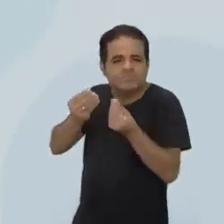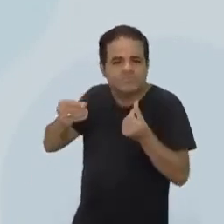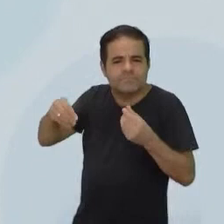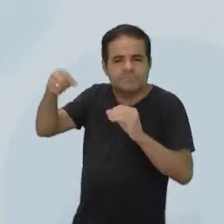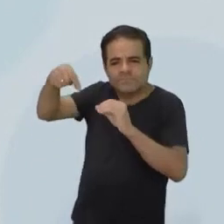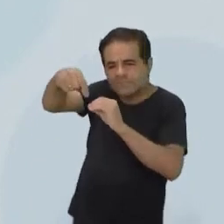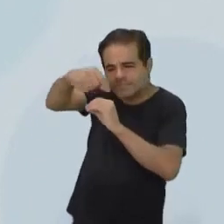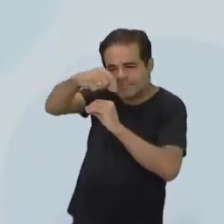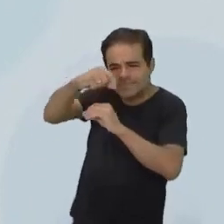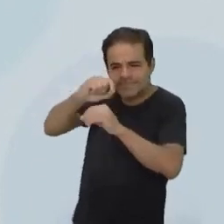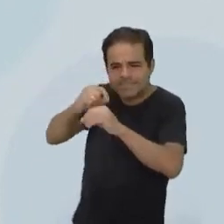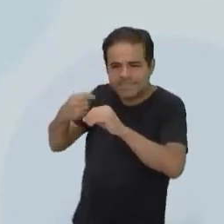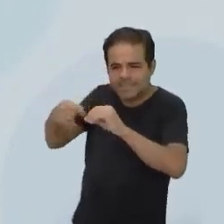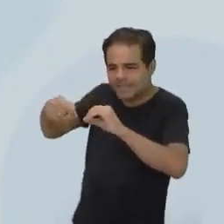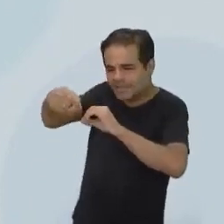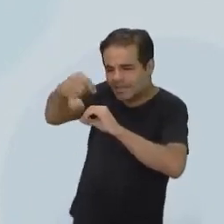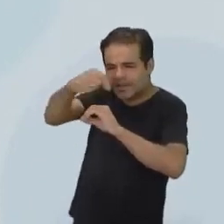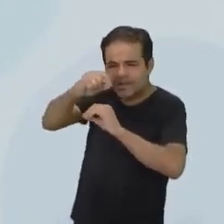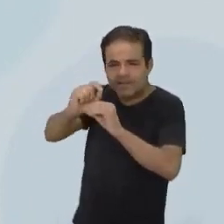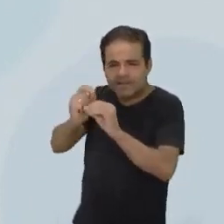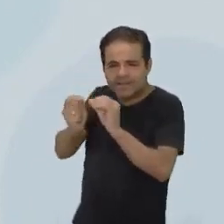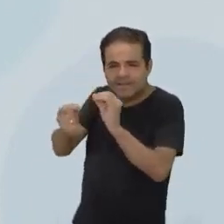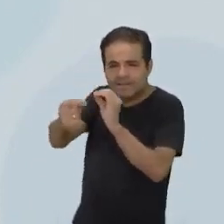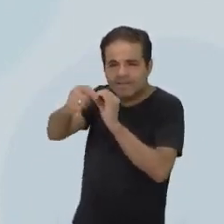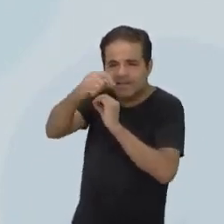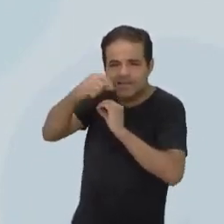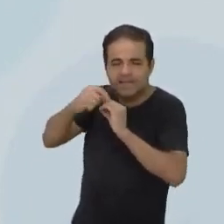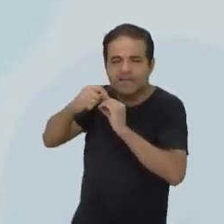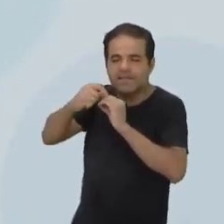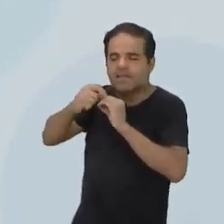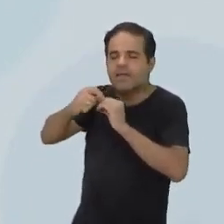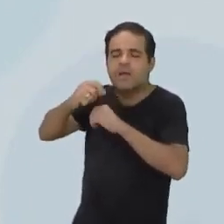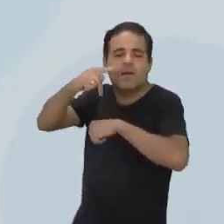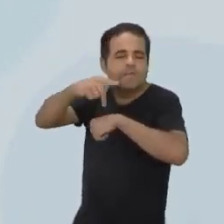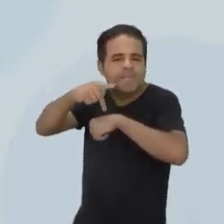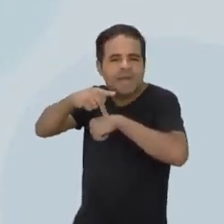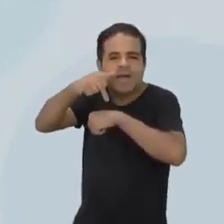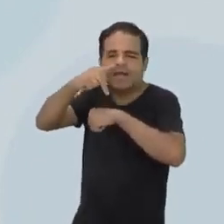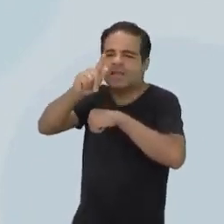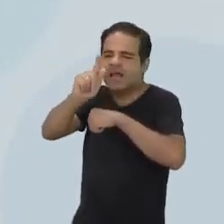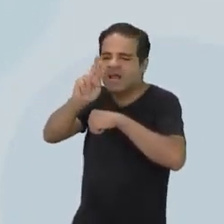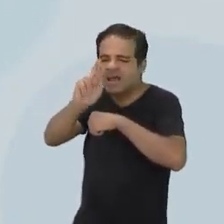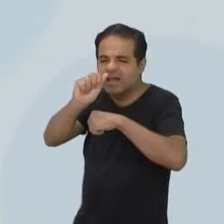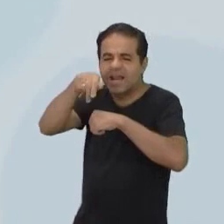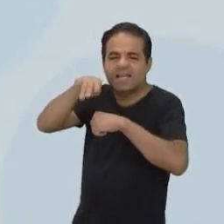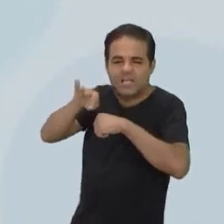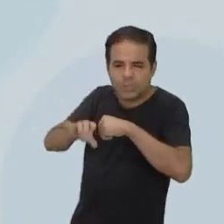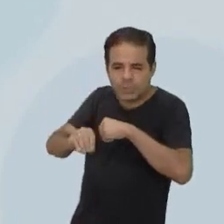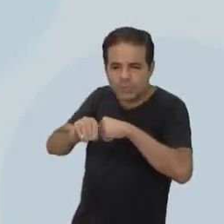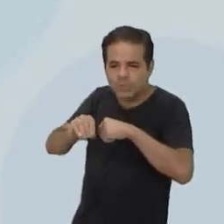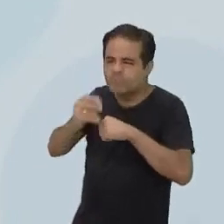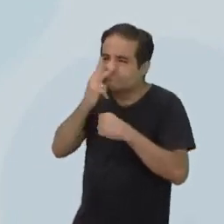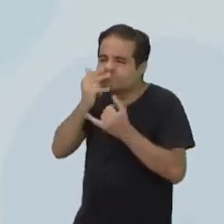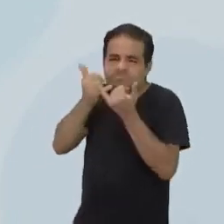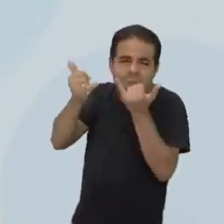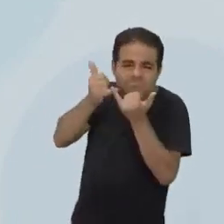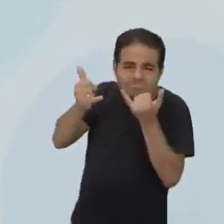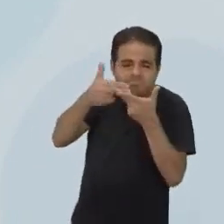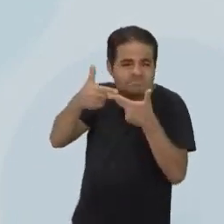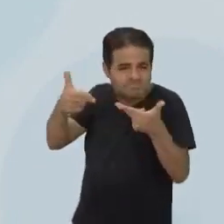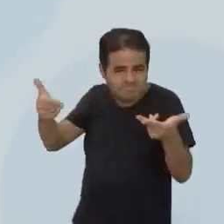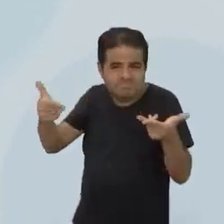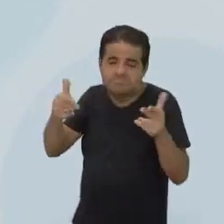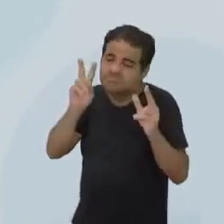monte de pintadinho, né? Que parece mármore ou que parece granito, alguma coisa semelhante a isso,